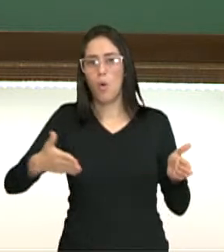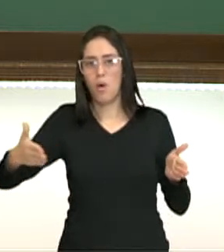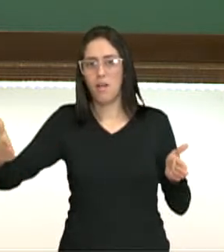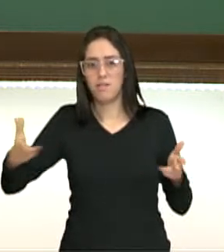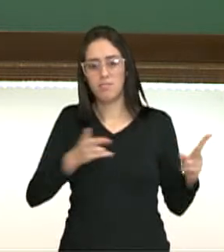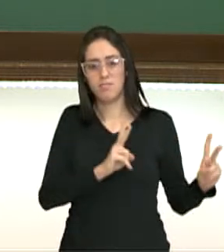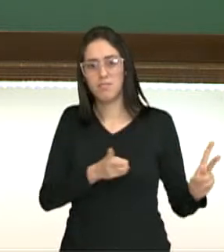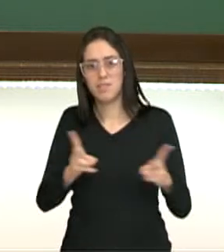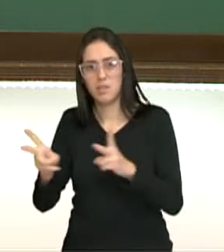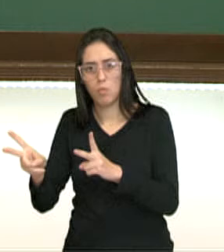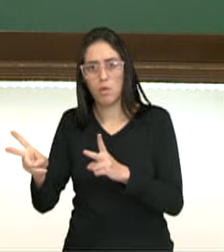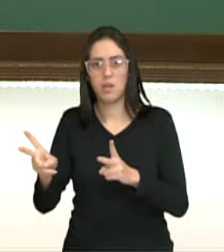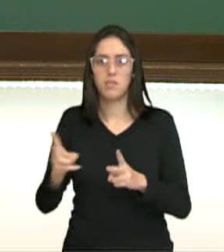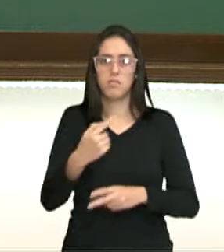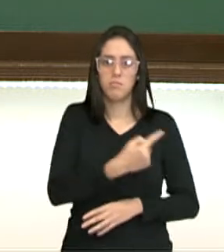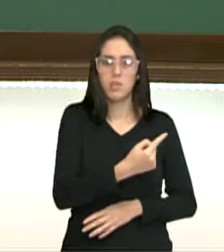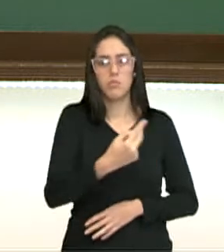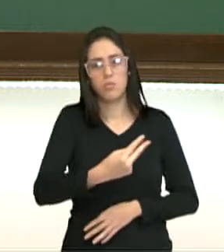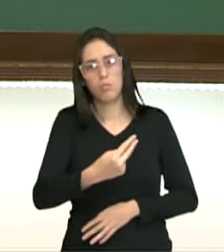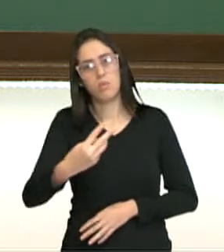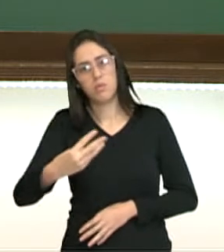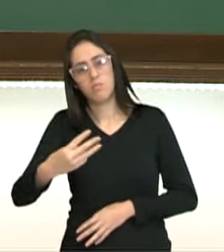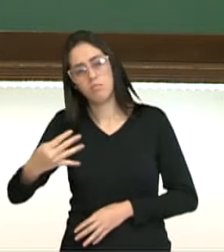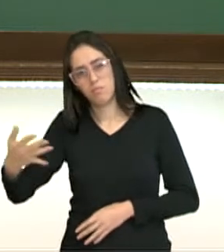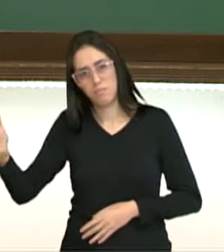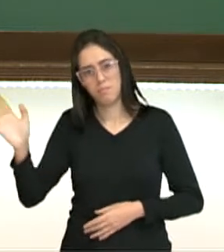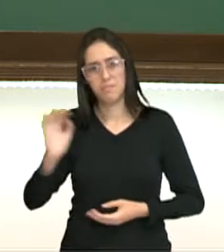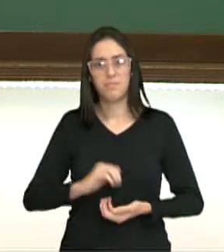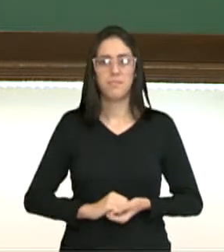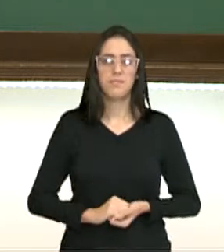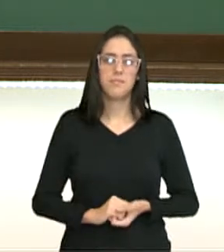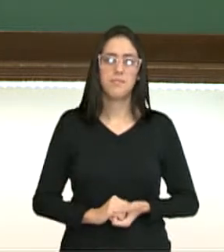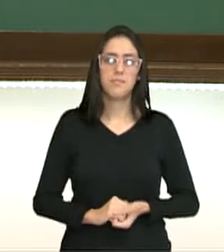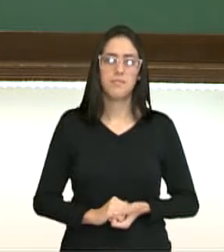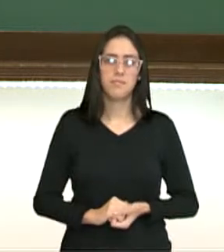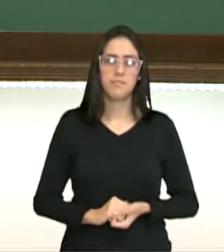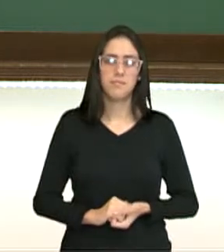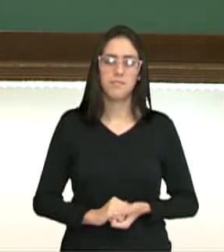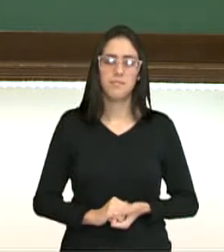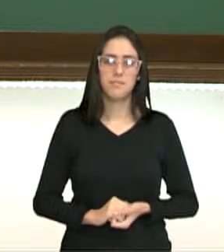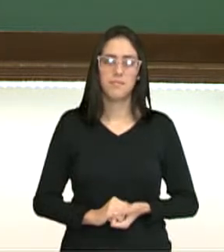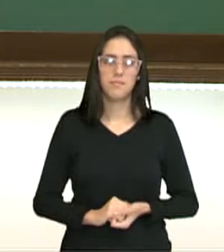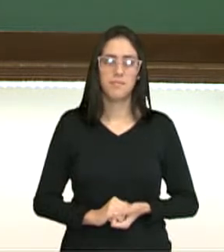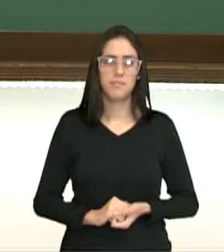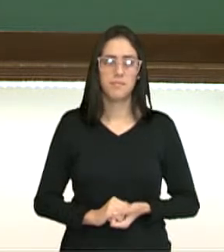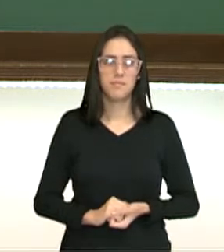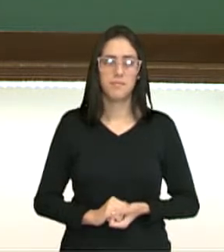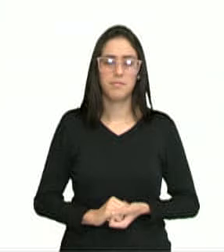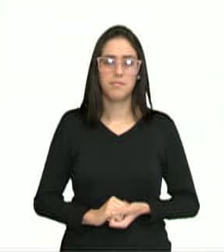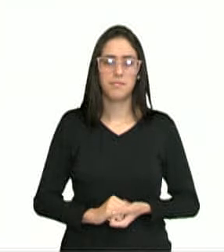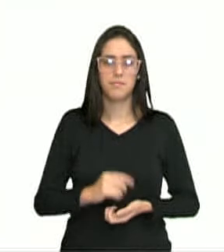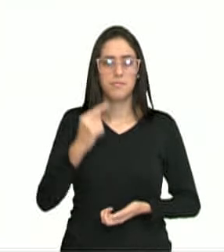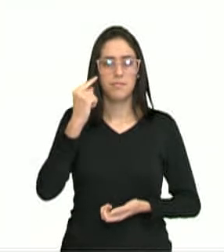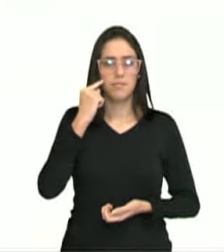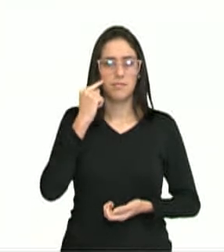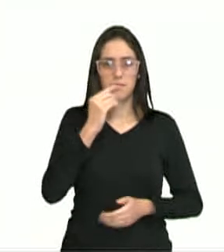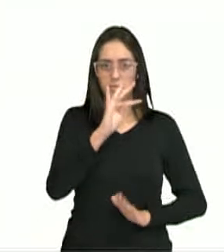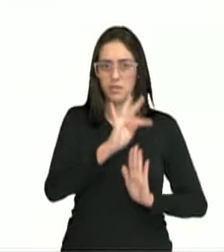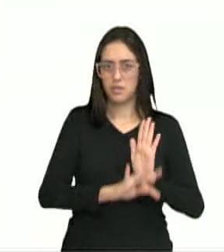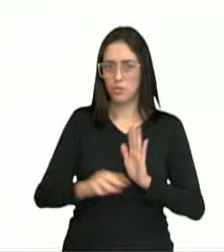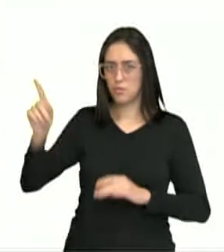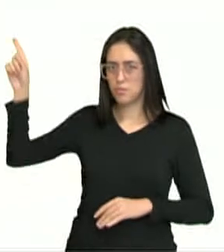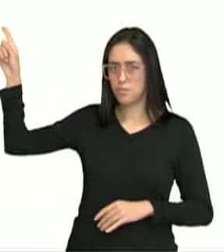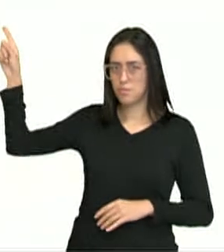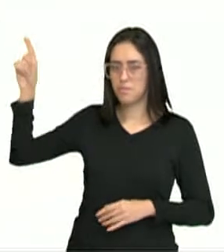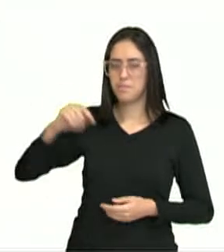uma sequência aí, tá? Los números ordinales en ocasiones